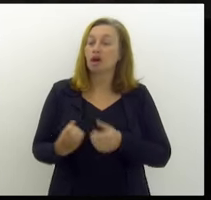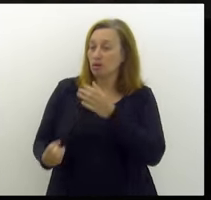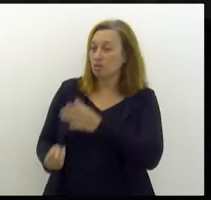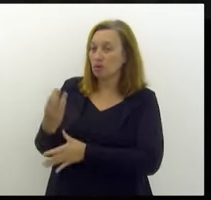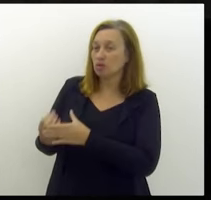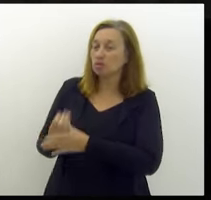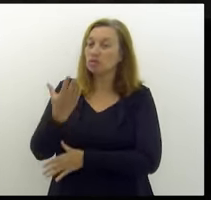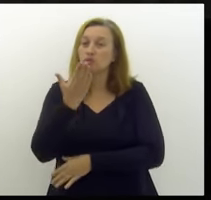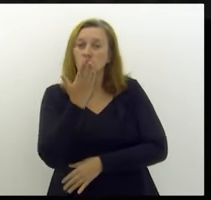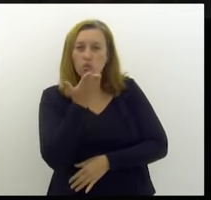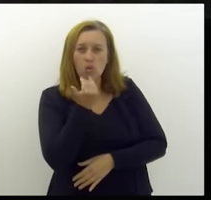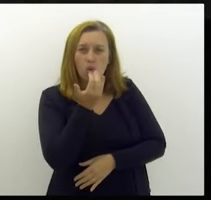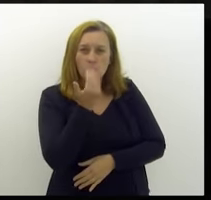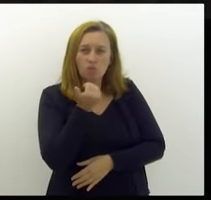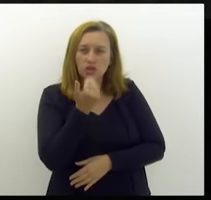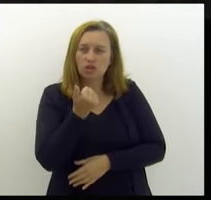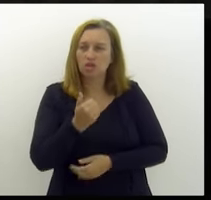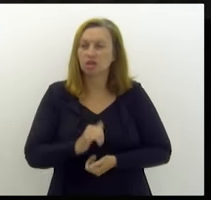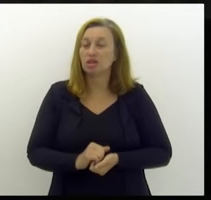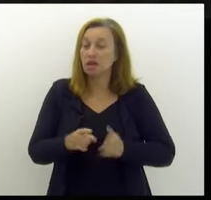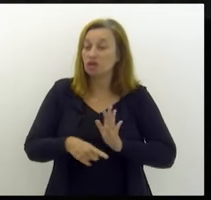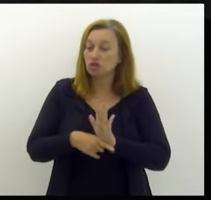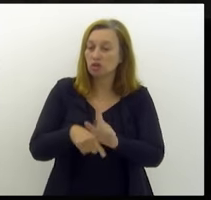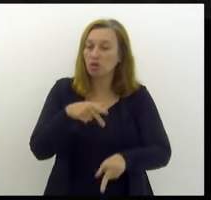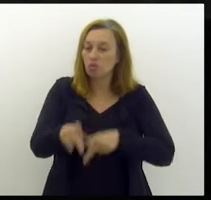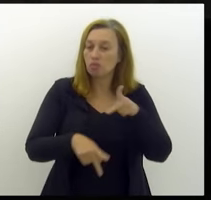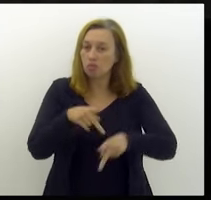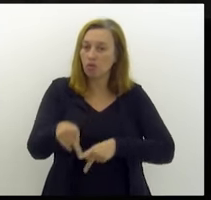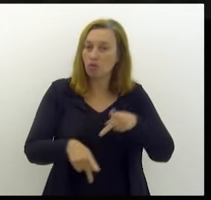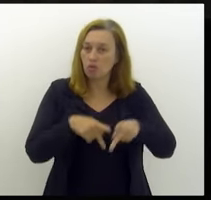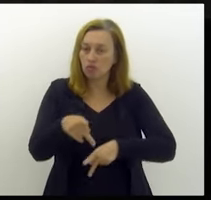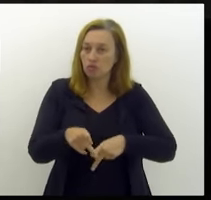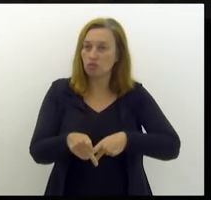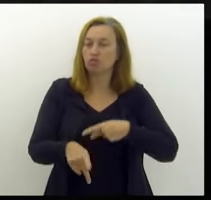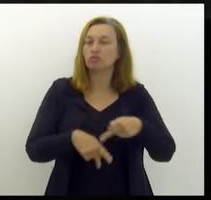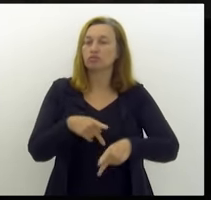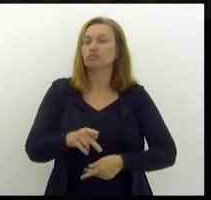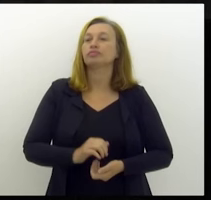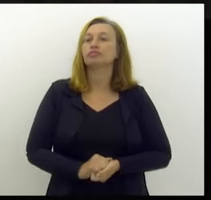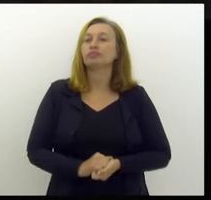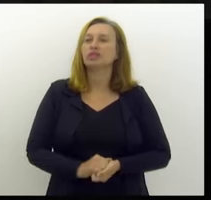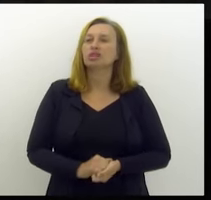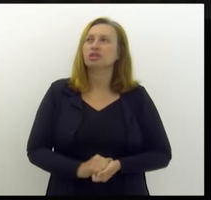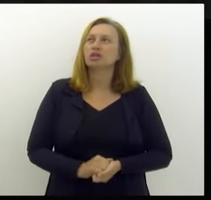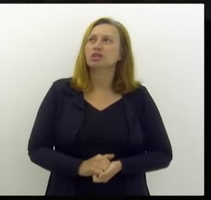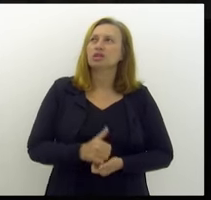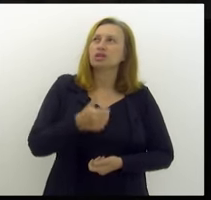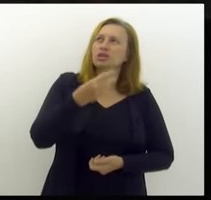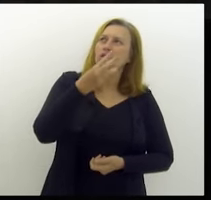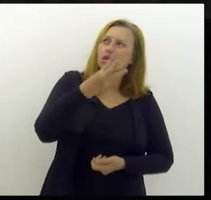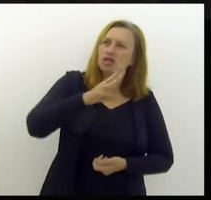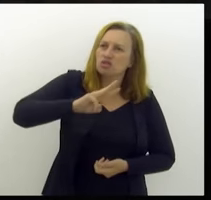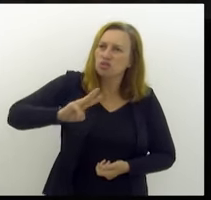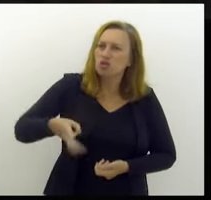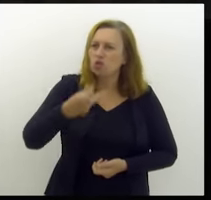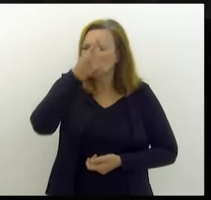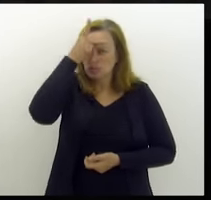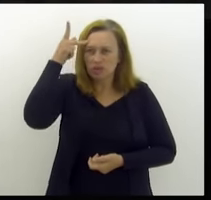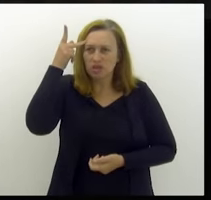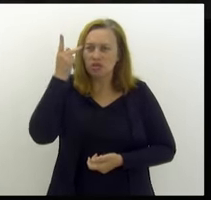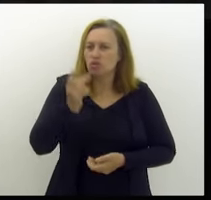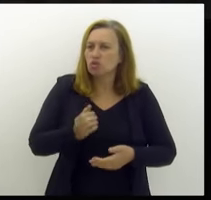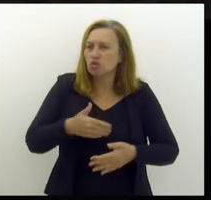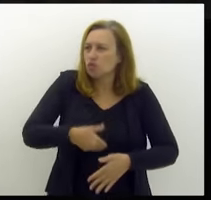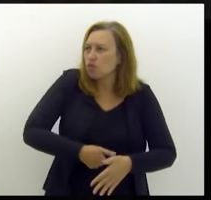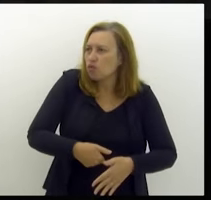de comida e matar a fome do Povo Fluminense que são hoje em torno de 3 milhões de pessoas que passam